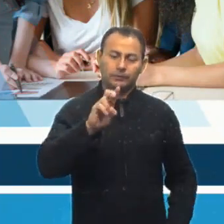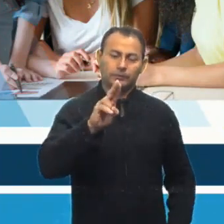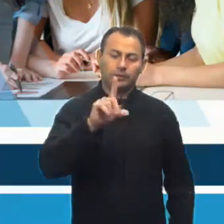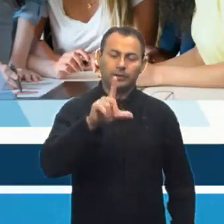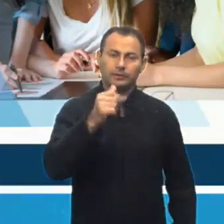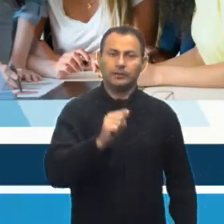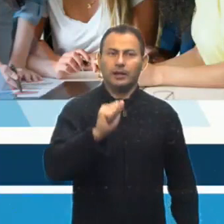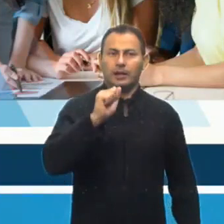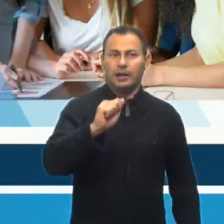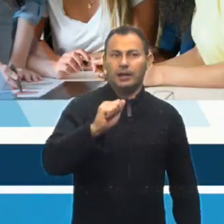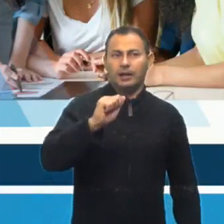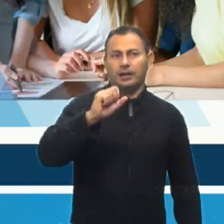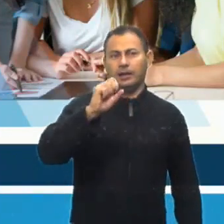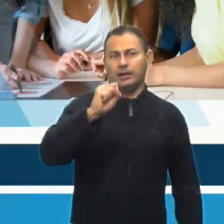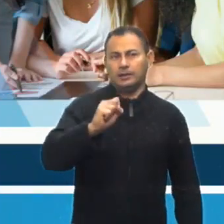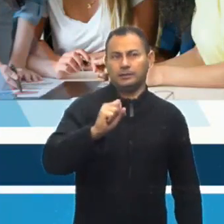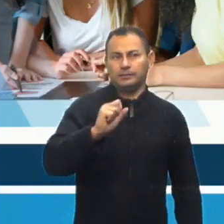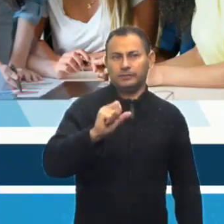ASK.